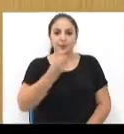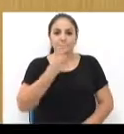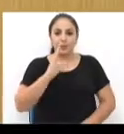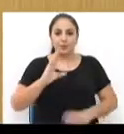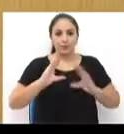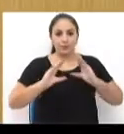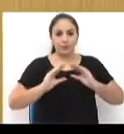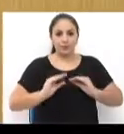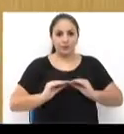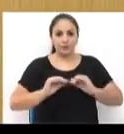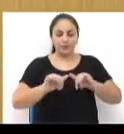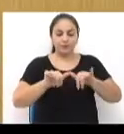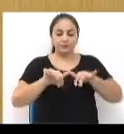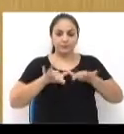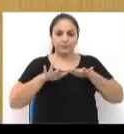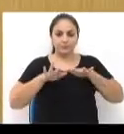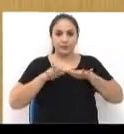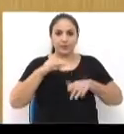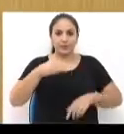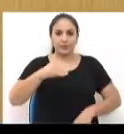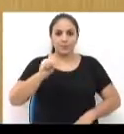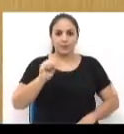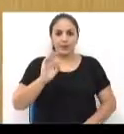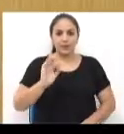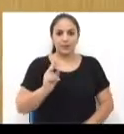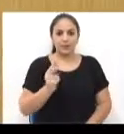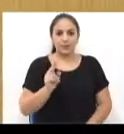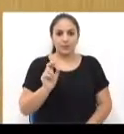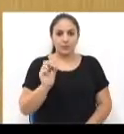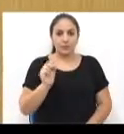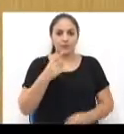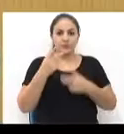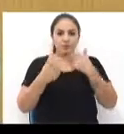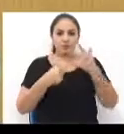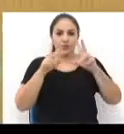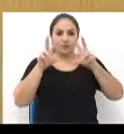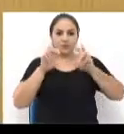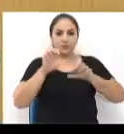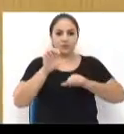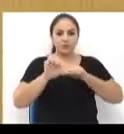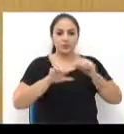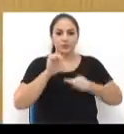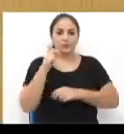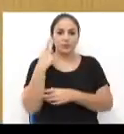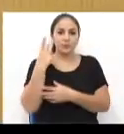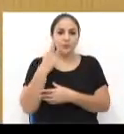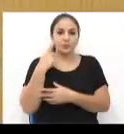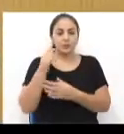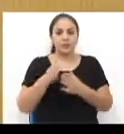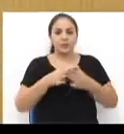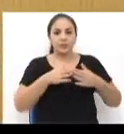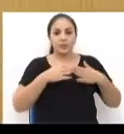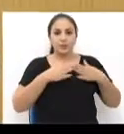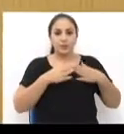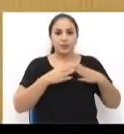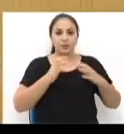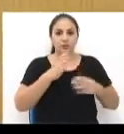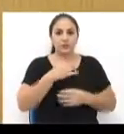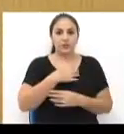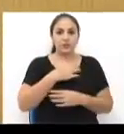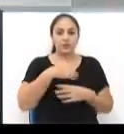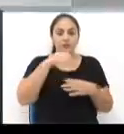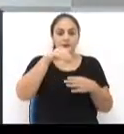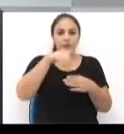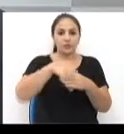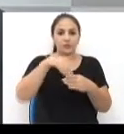Boa noite. Em grande expediente, Matheus Wesp fala sobre a reforma política e defende sistema de votação